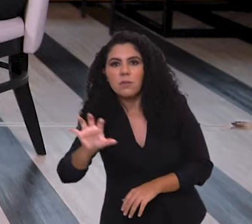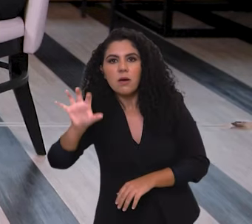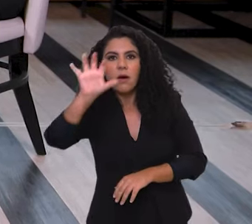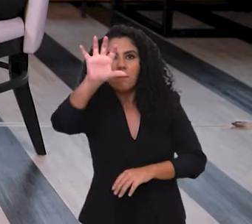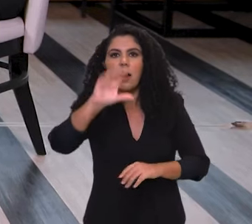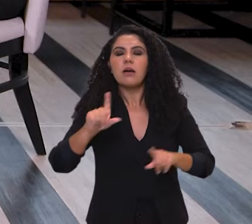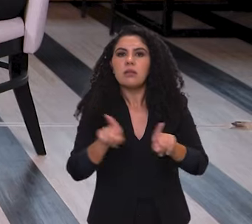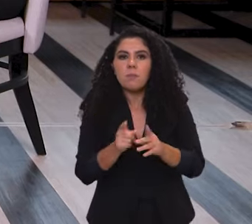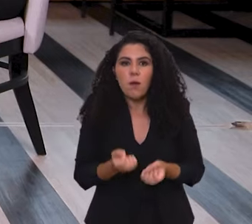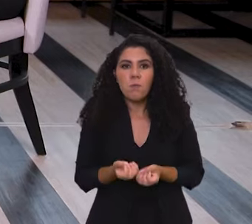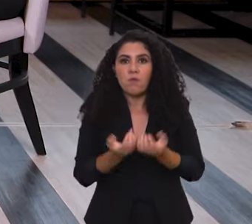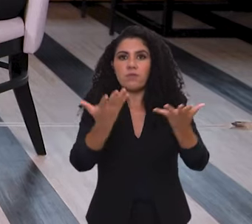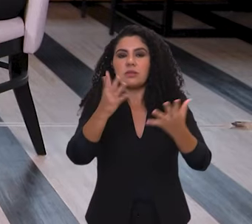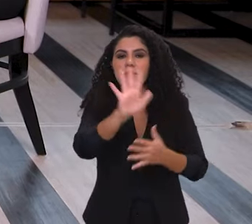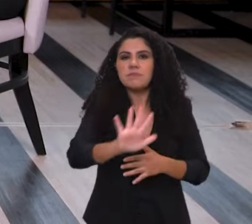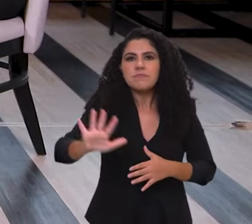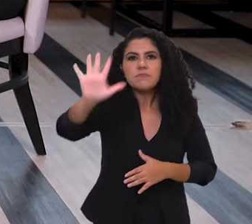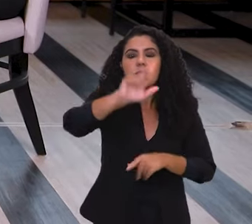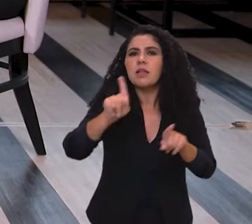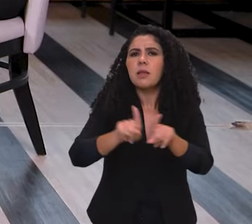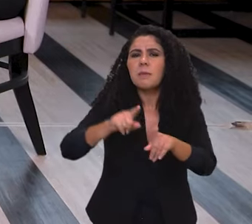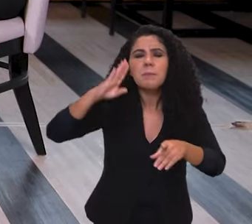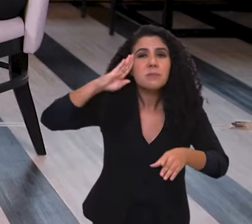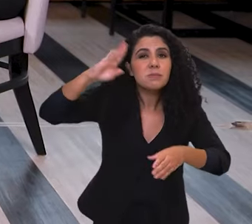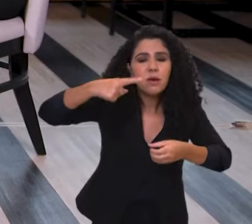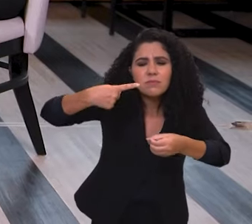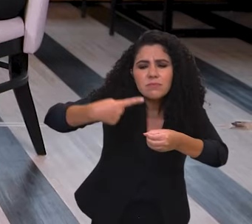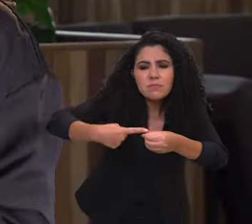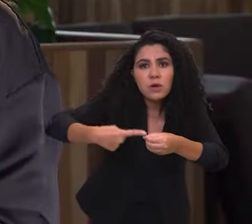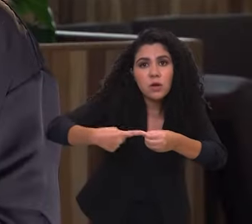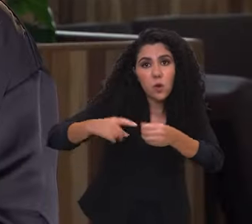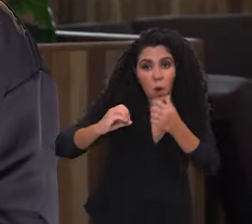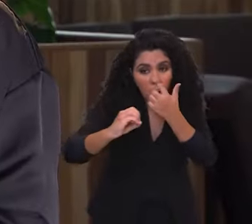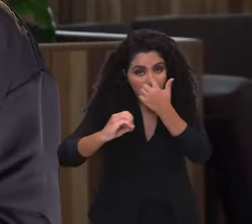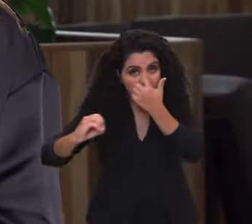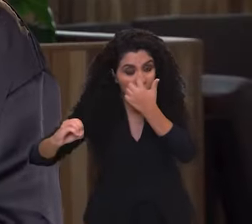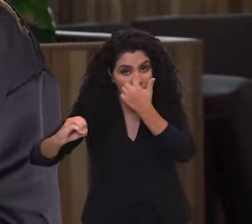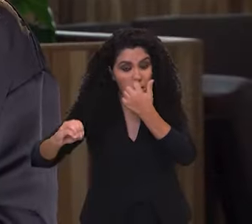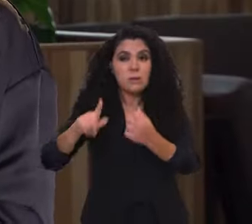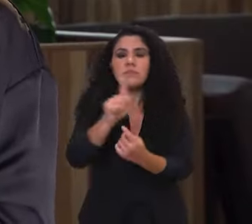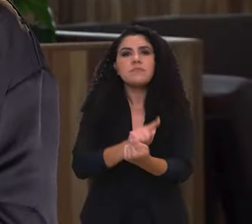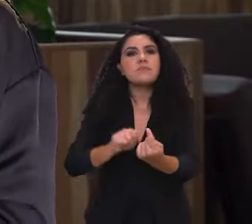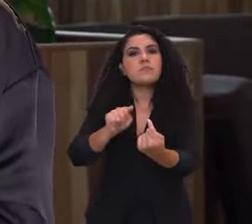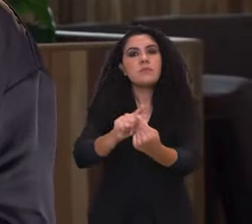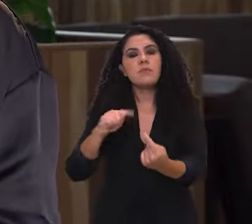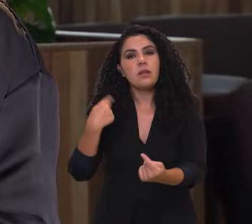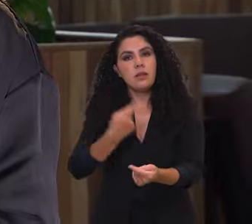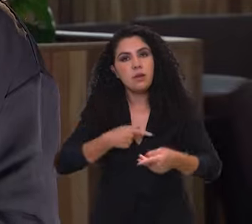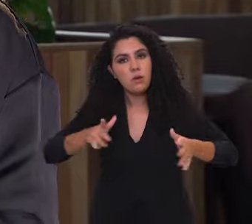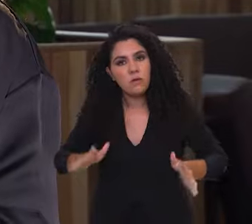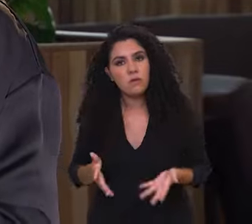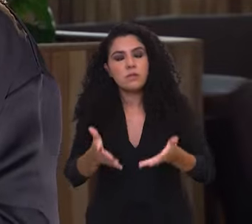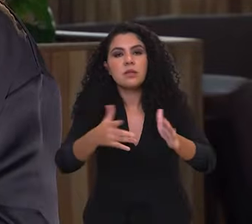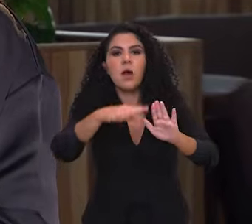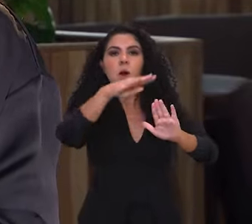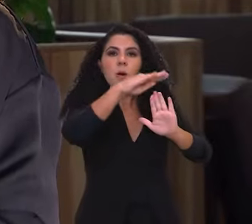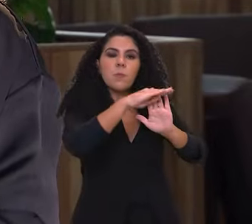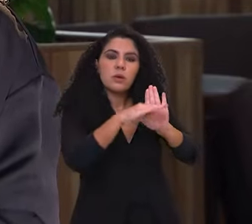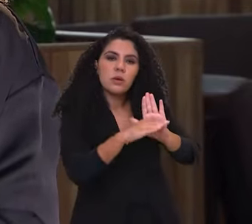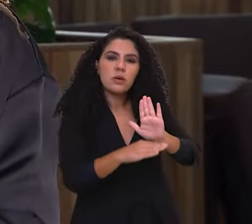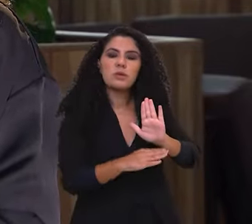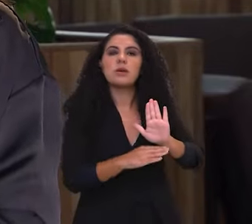país, especialmente para o interior do país, né? Para a sua porção oeste. E a ideia é a gente fomentar programas de